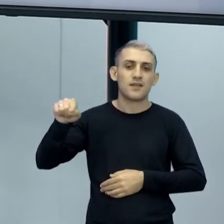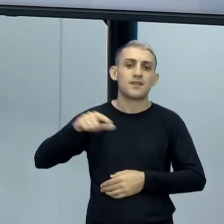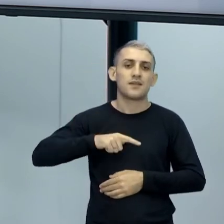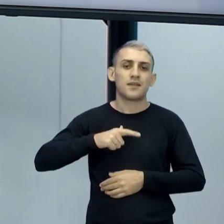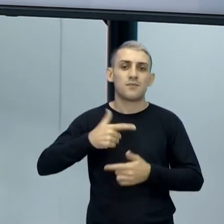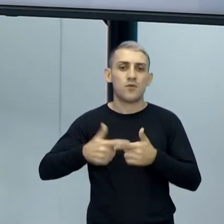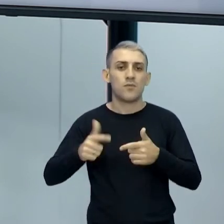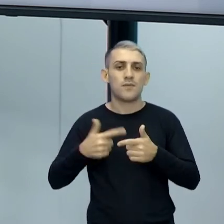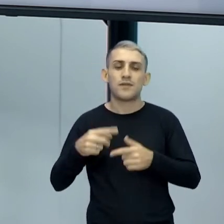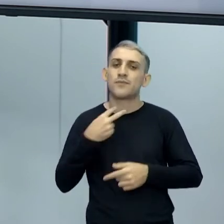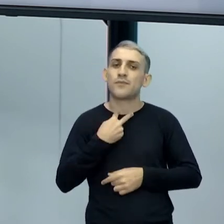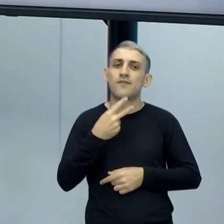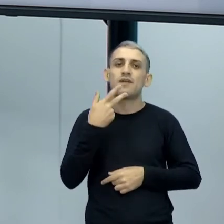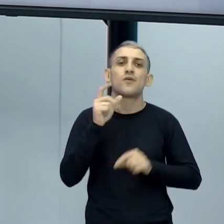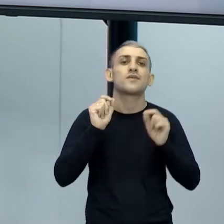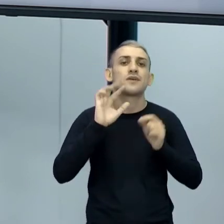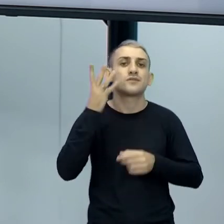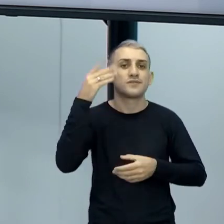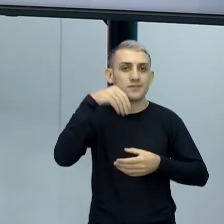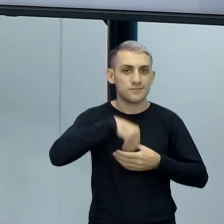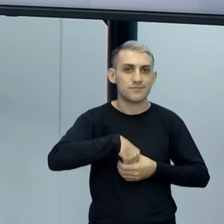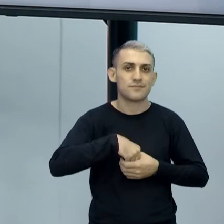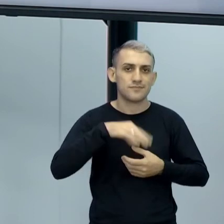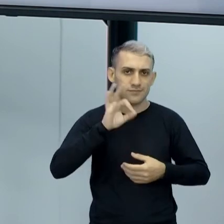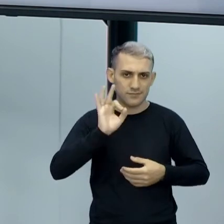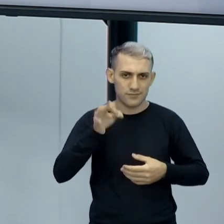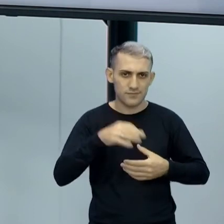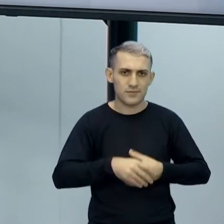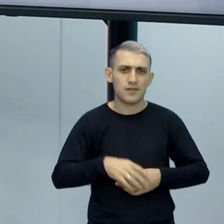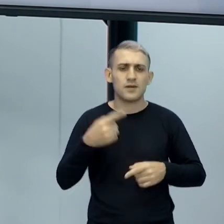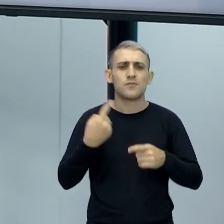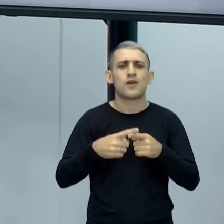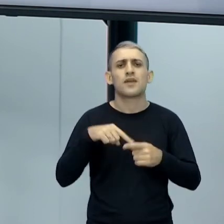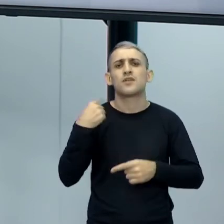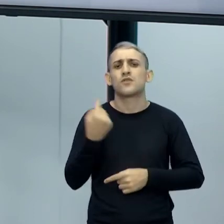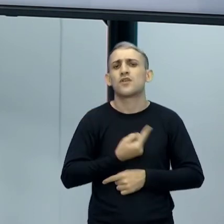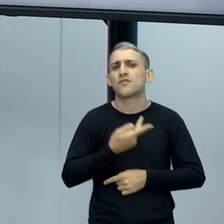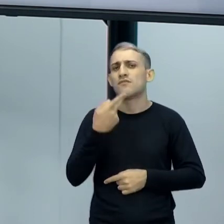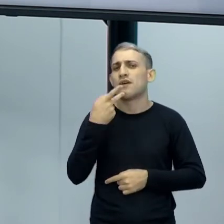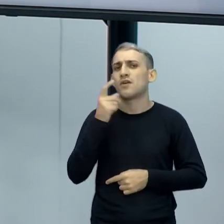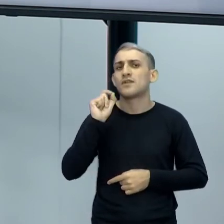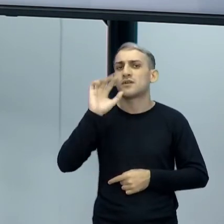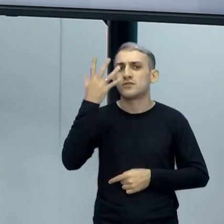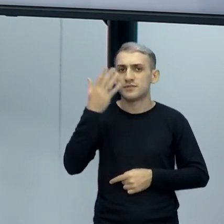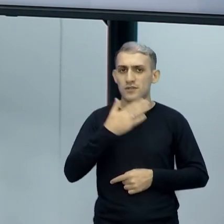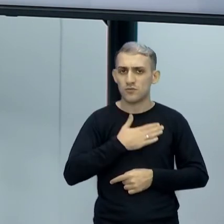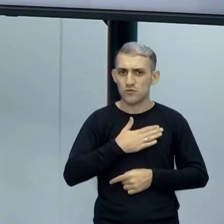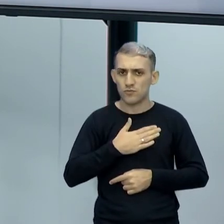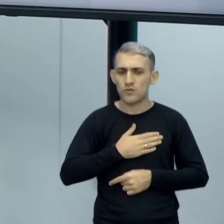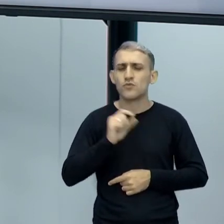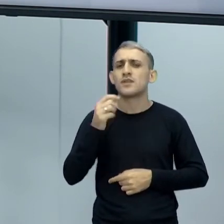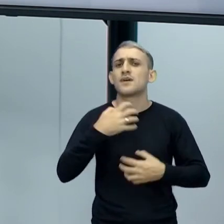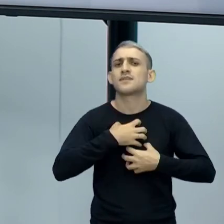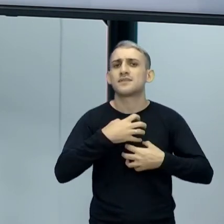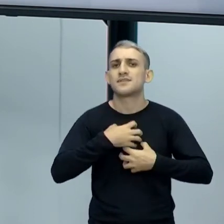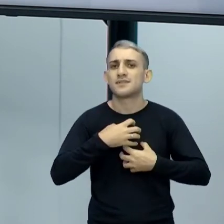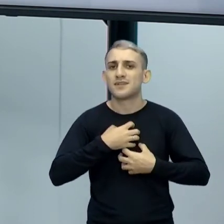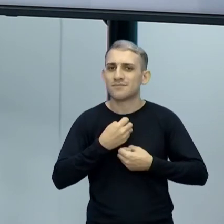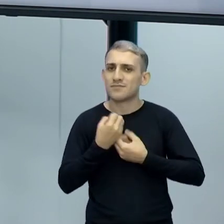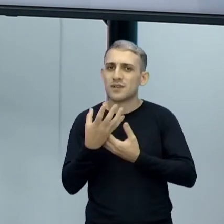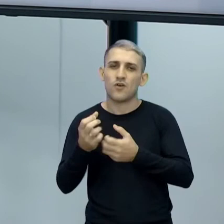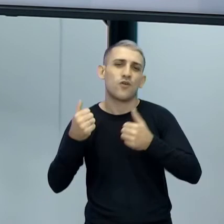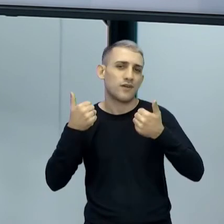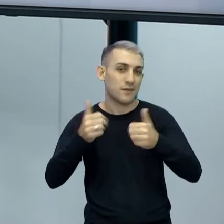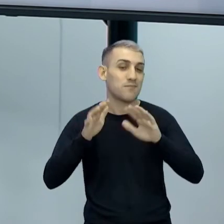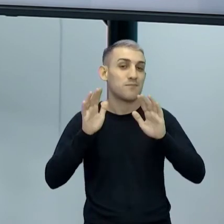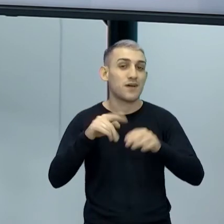não pode falar o que está acontecendo com ela, tá certo? Porque quando você fala o que está acontecendo com você, o que você está se sentindo é uma coisa, mas